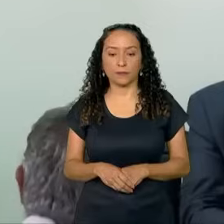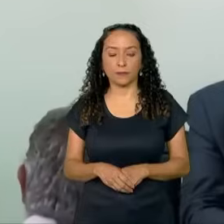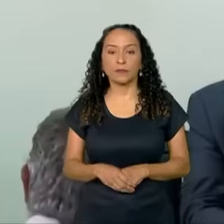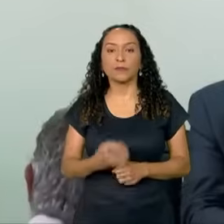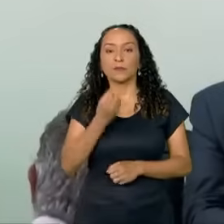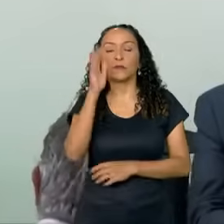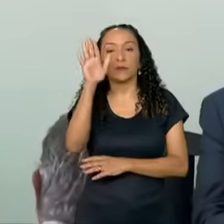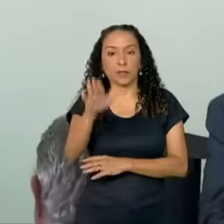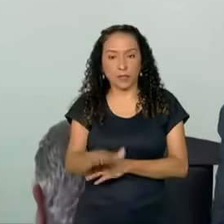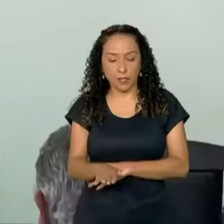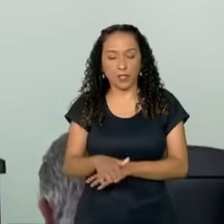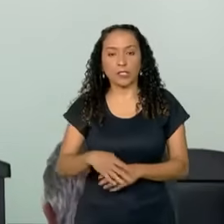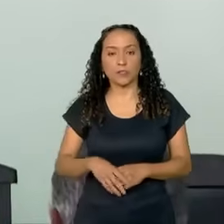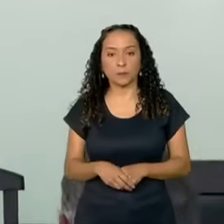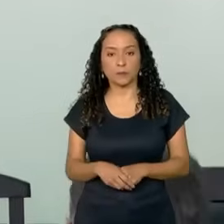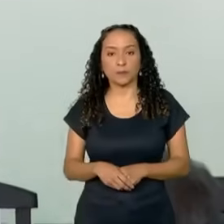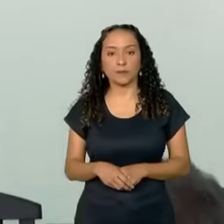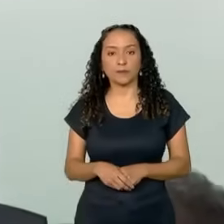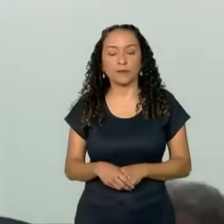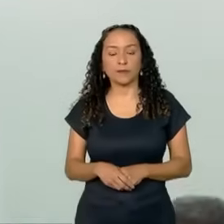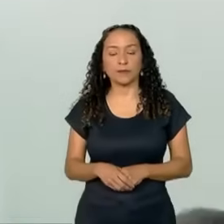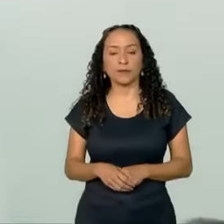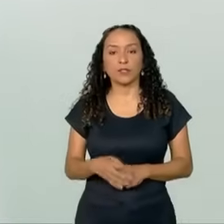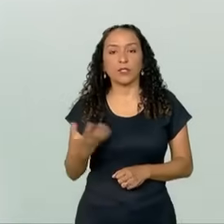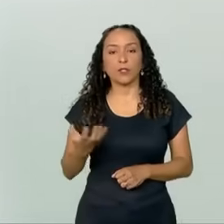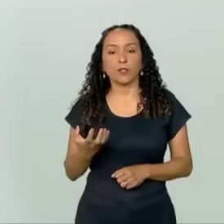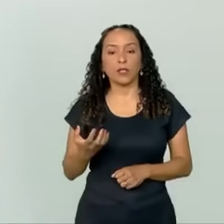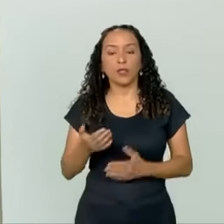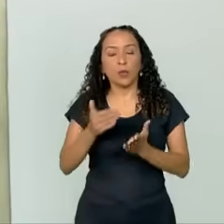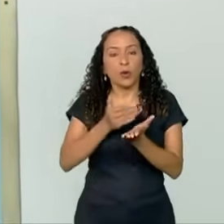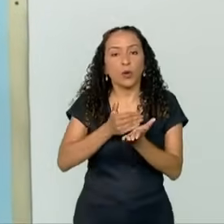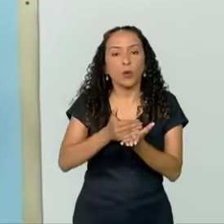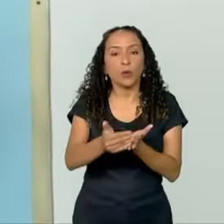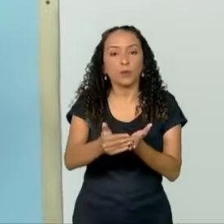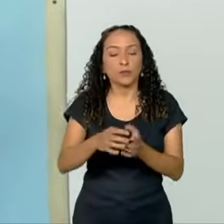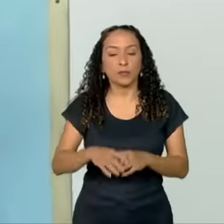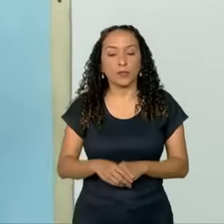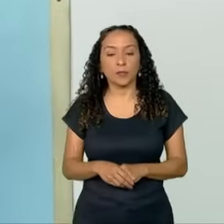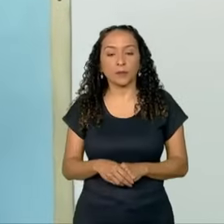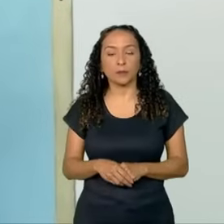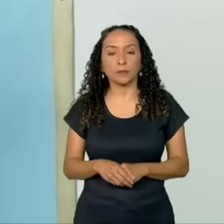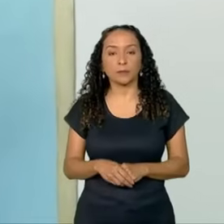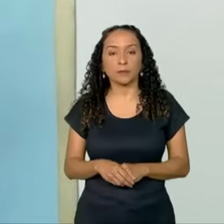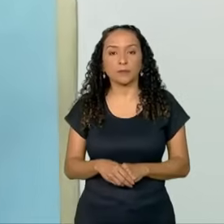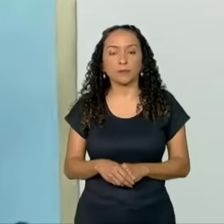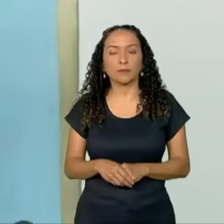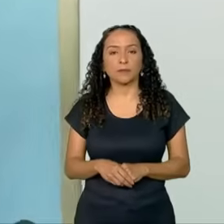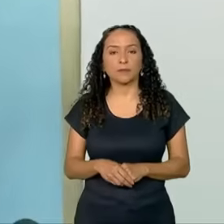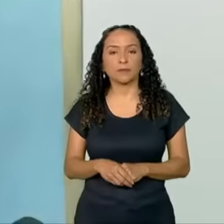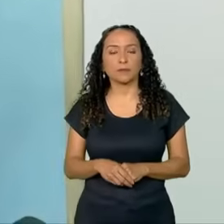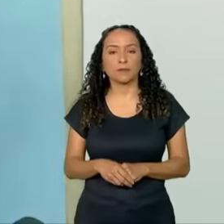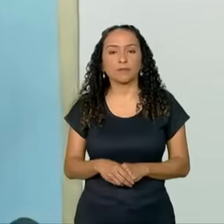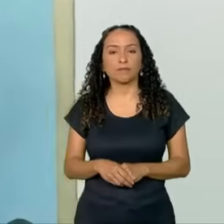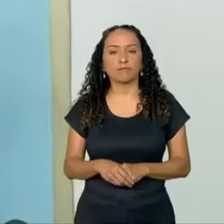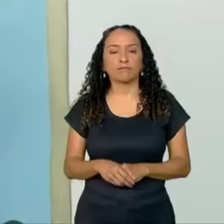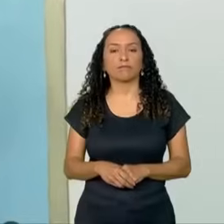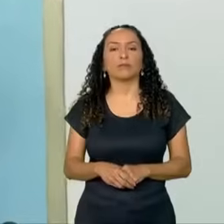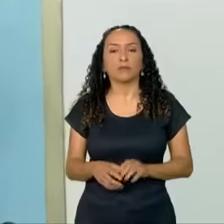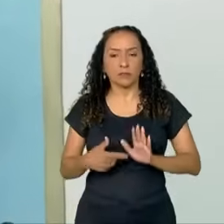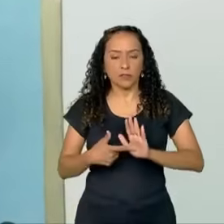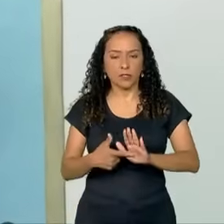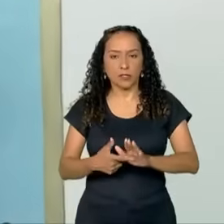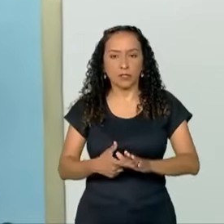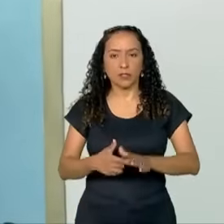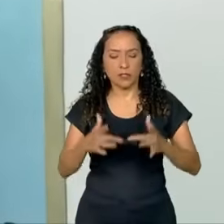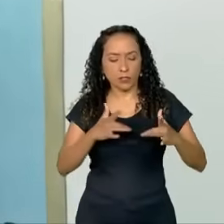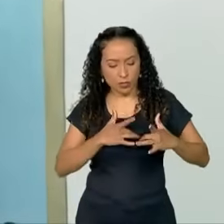Boa tarde. Eu quero iniciar trazendo a nossa solidariedade ao